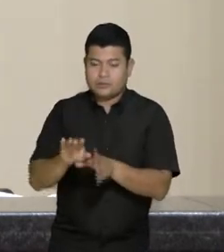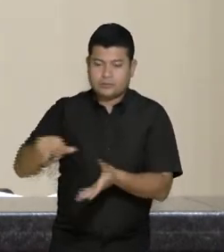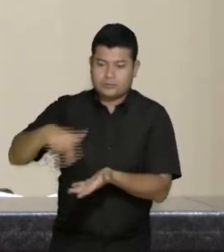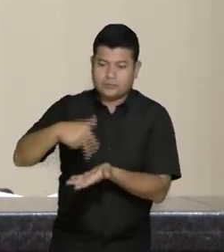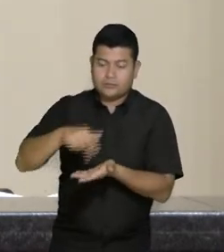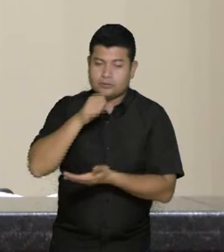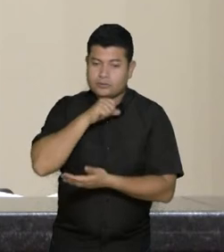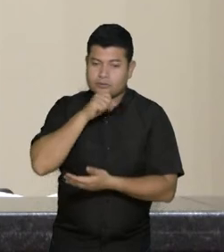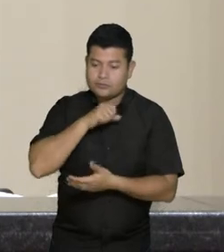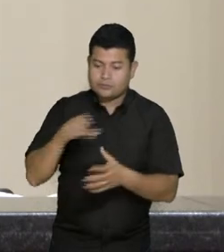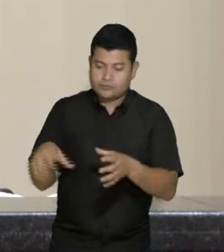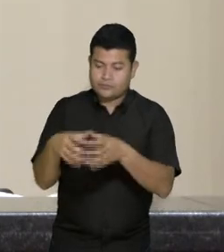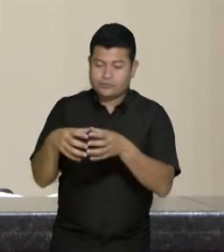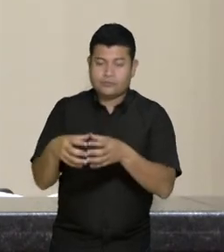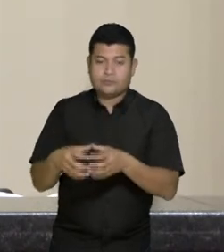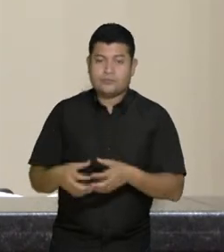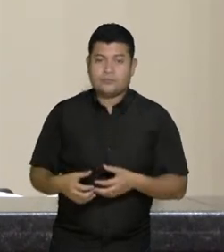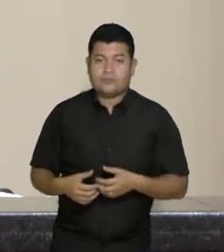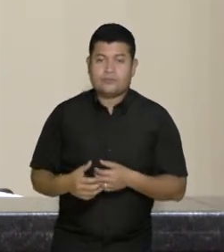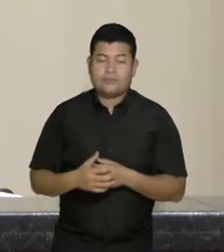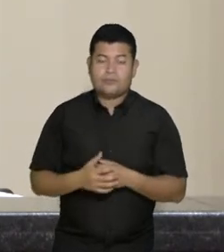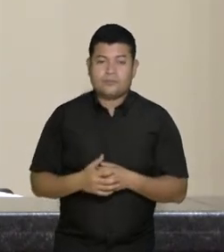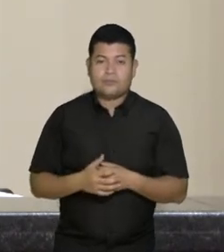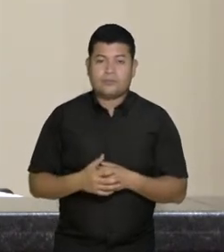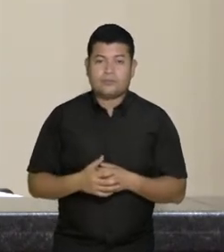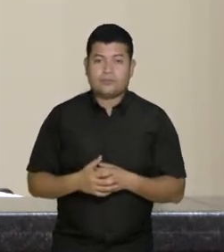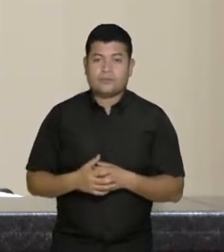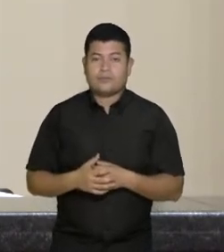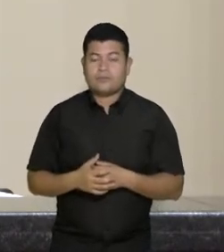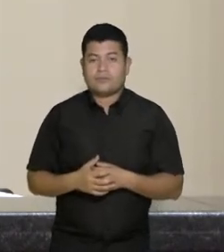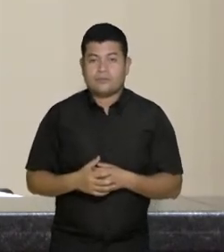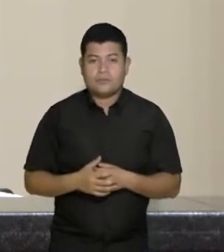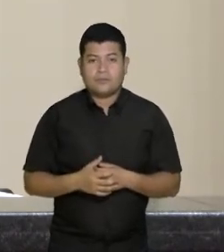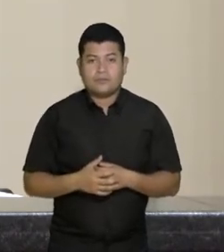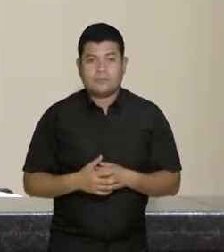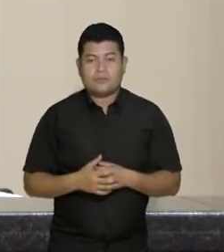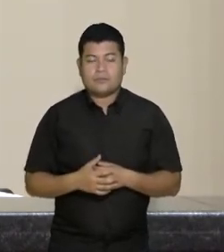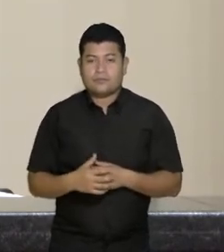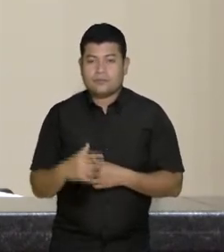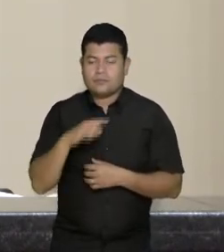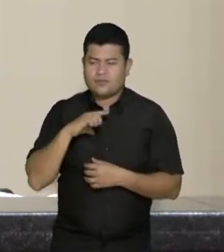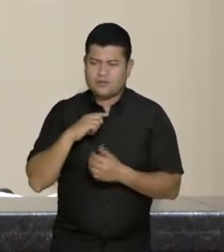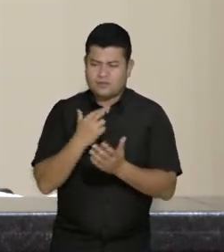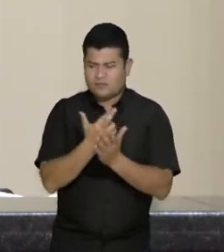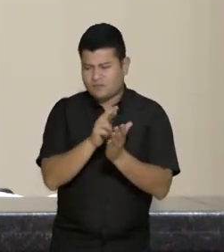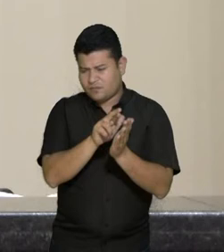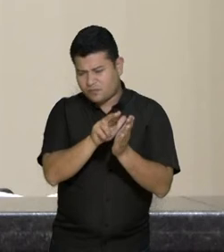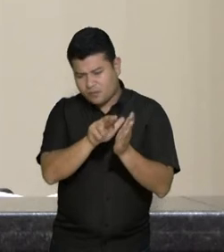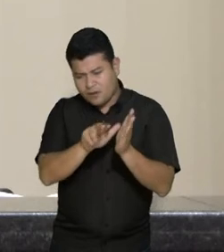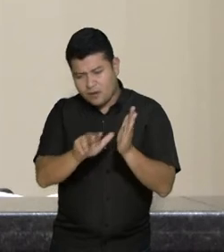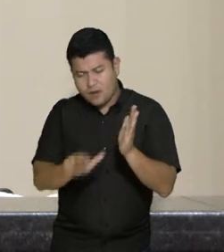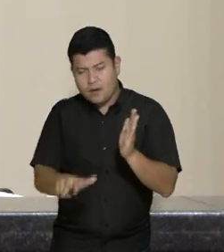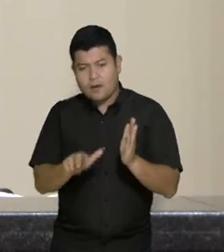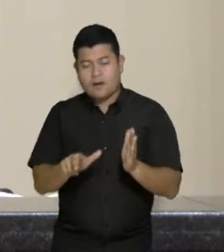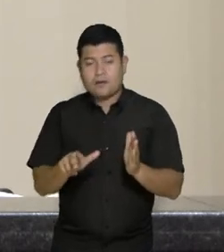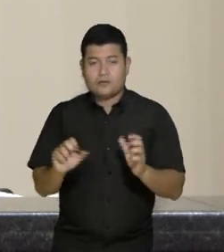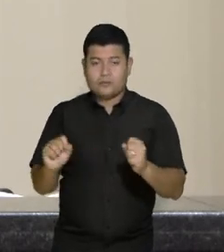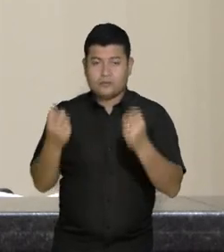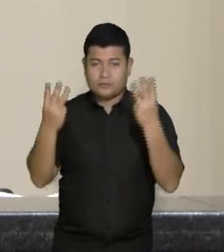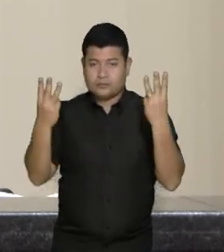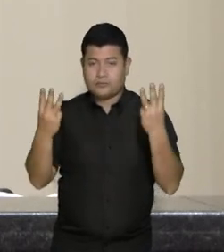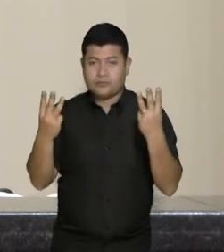sábado à tarde, musical Joia Rara, banda Segundo Plano, banda Primeira